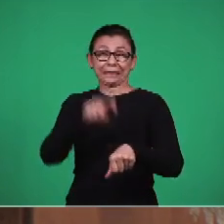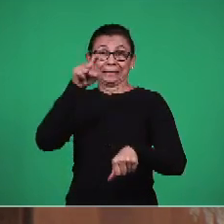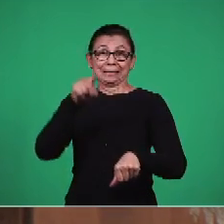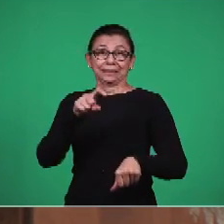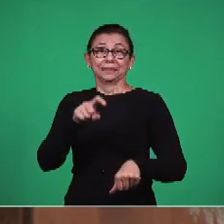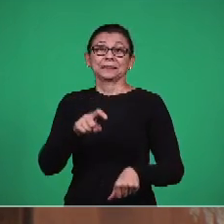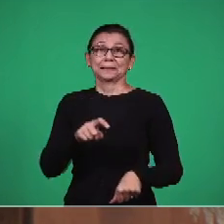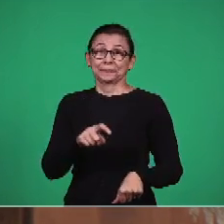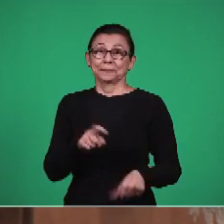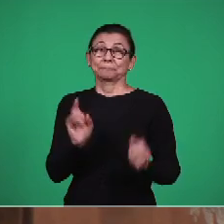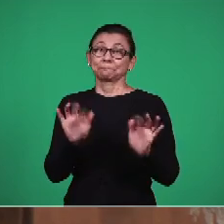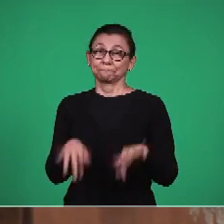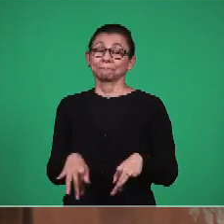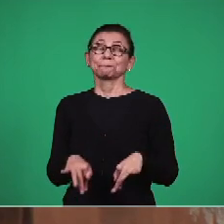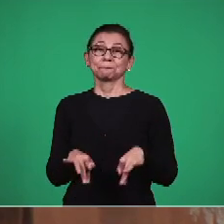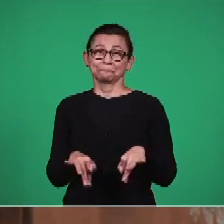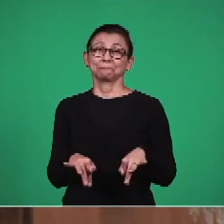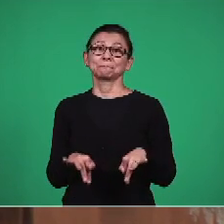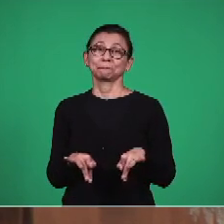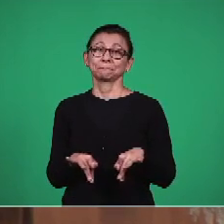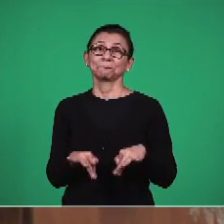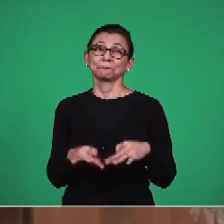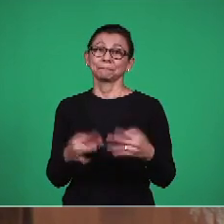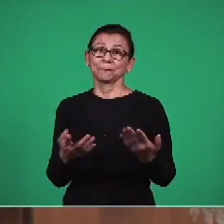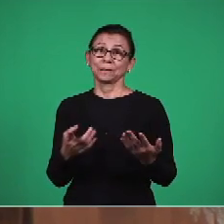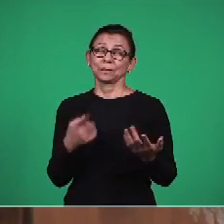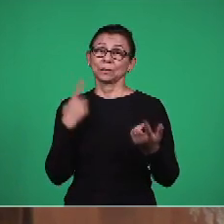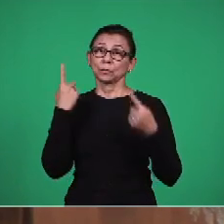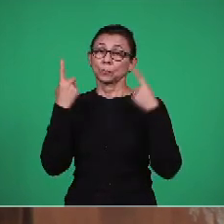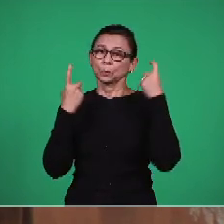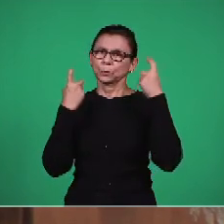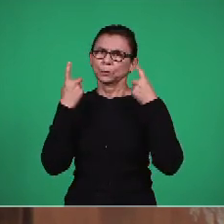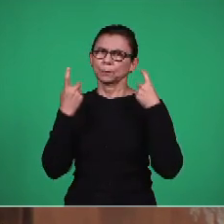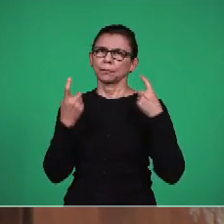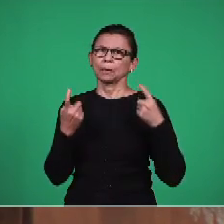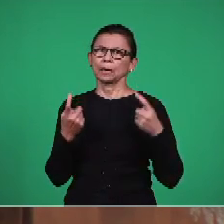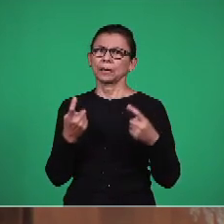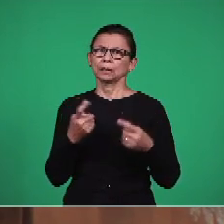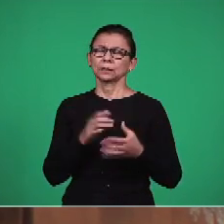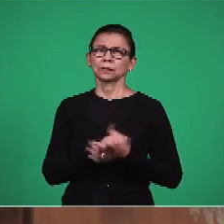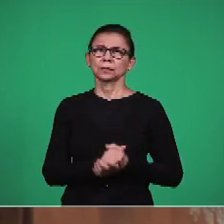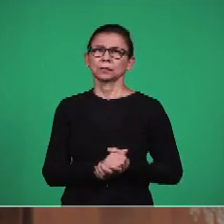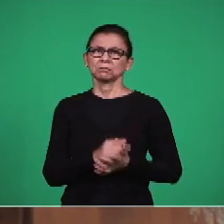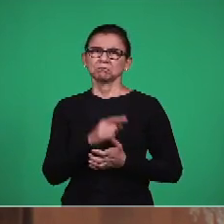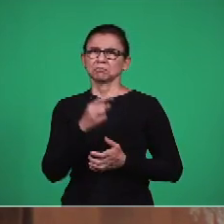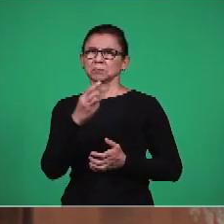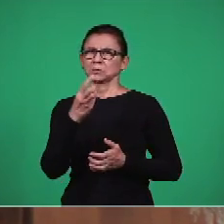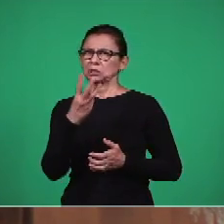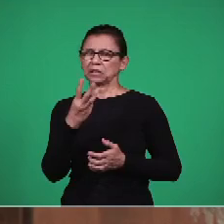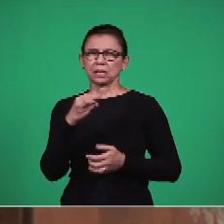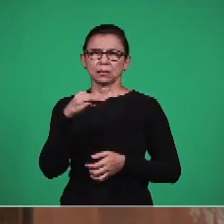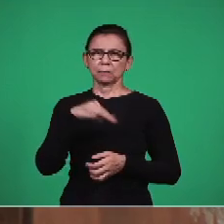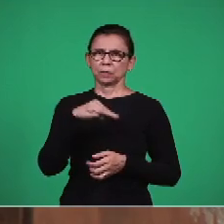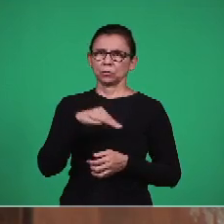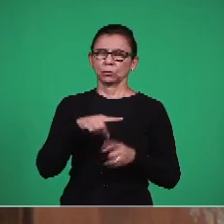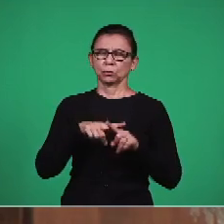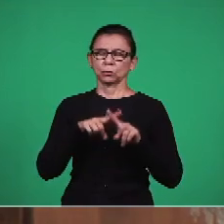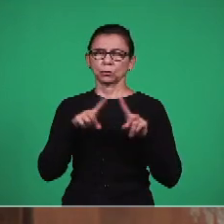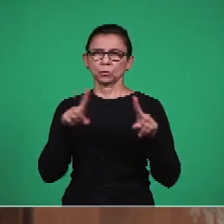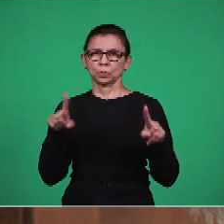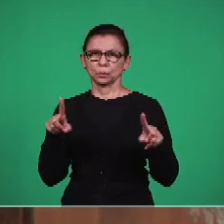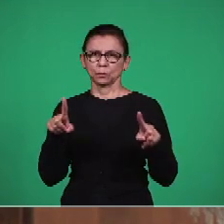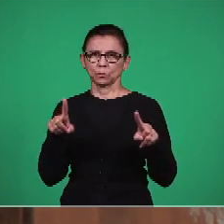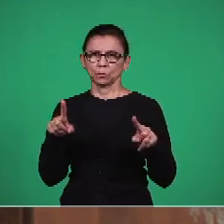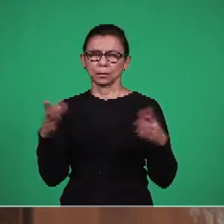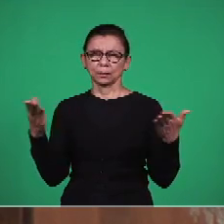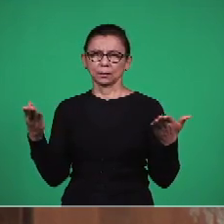no momento do encerramento, embora não sejamos preocupados, porque temos ainda uns 2, 3 minutos, mas deixamos aqui a palavra aos nossos pastores